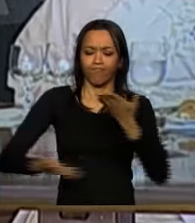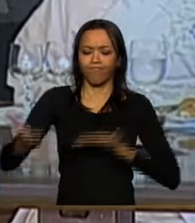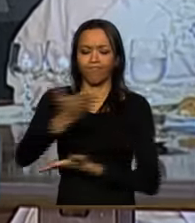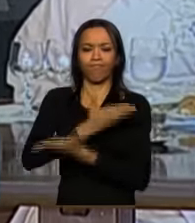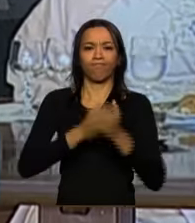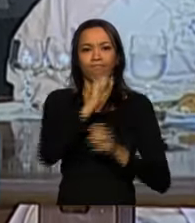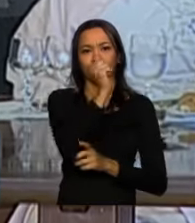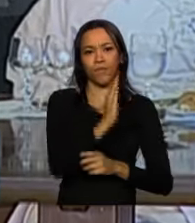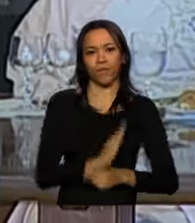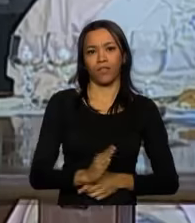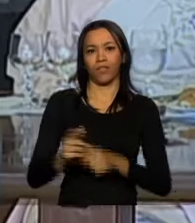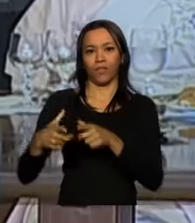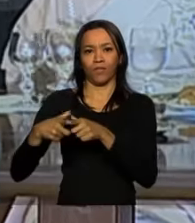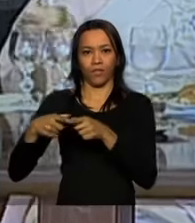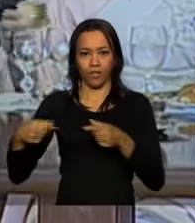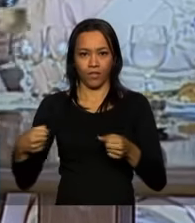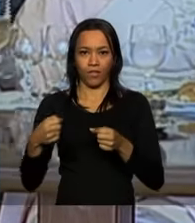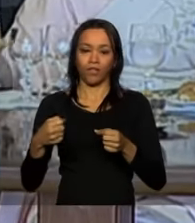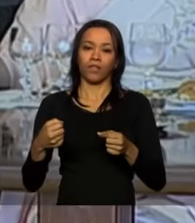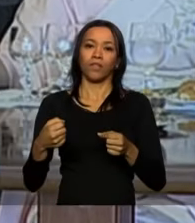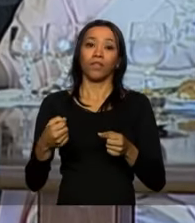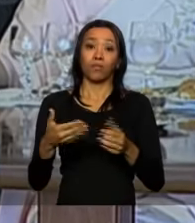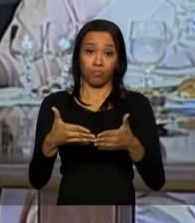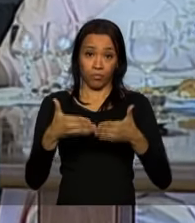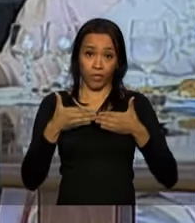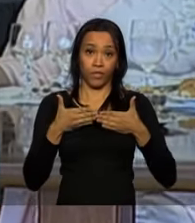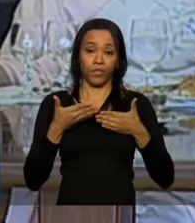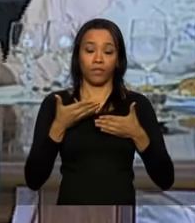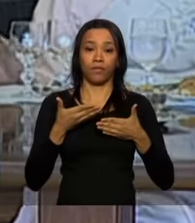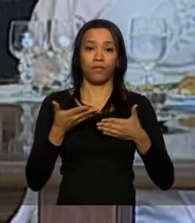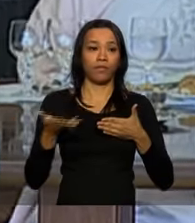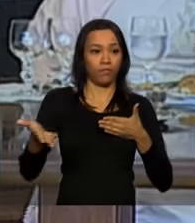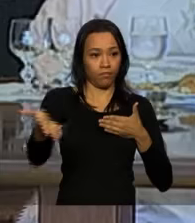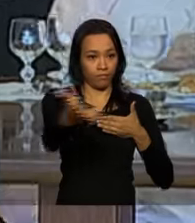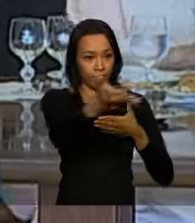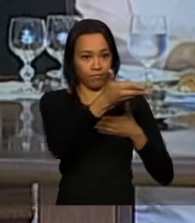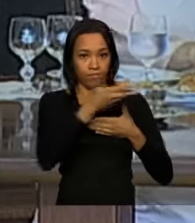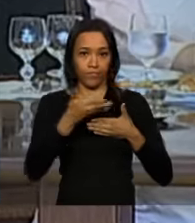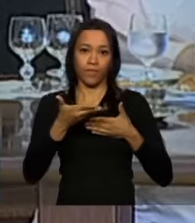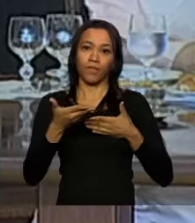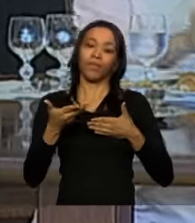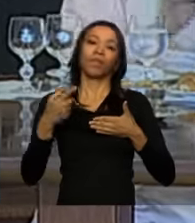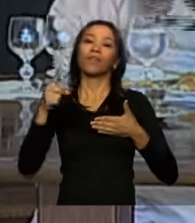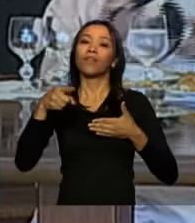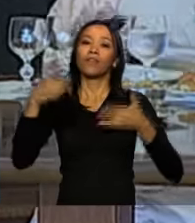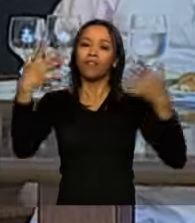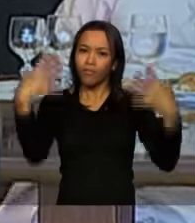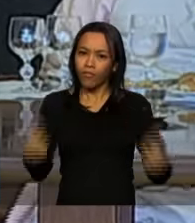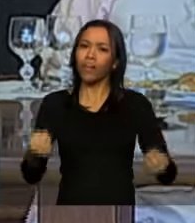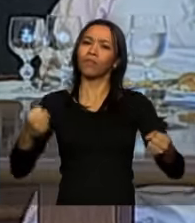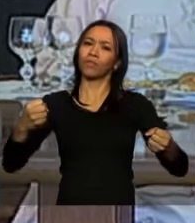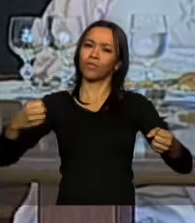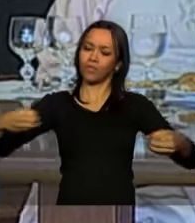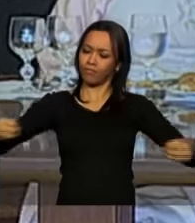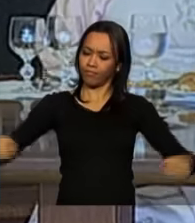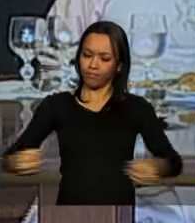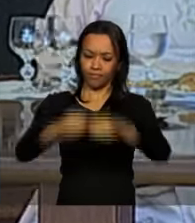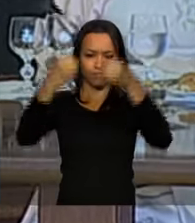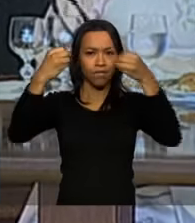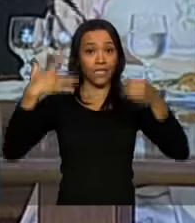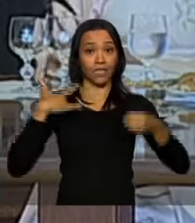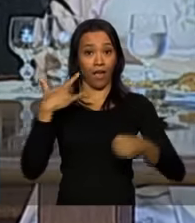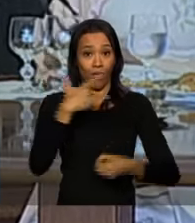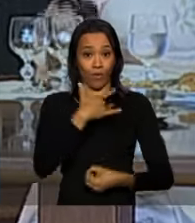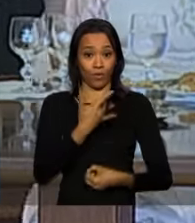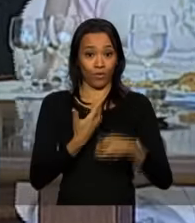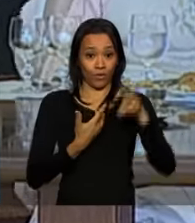países, pedir a todos que se unam a mim para brindarmos a saúde de Suas